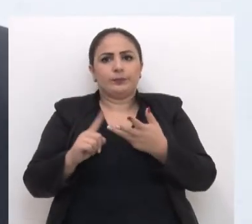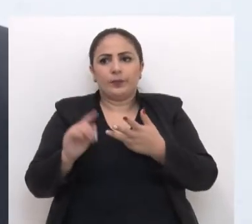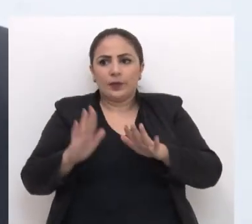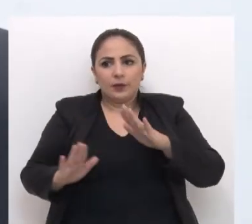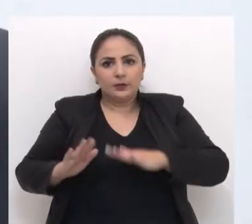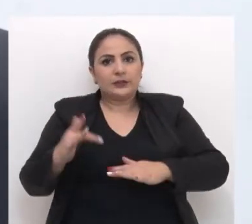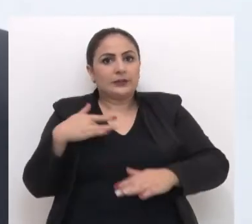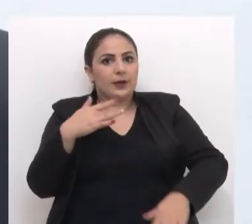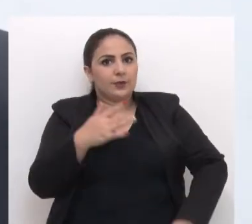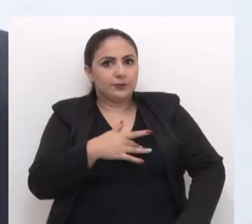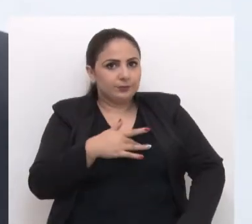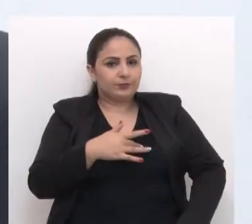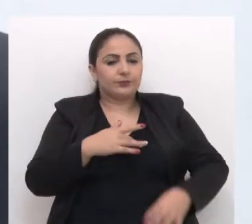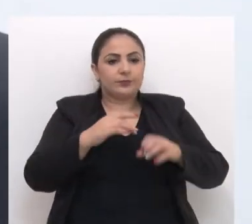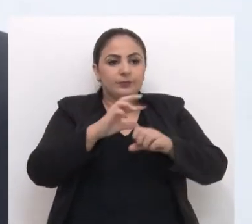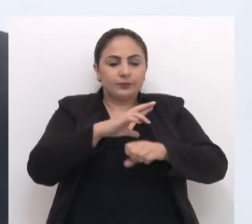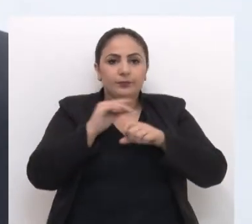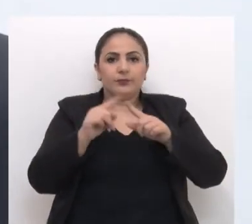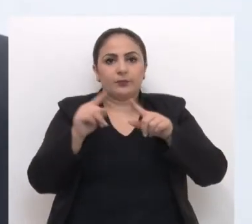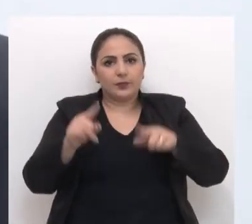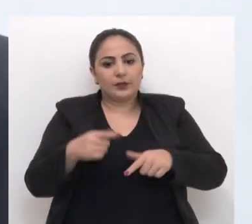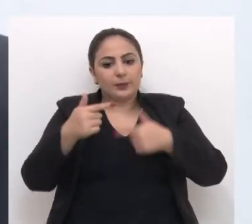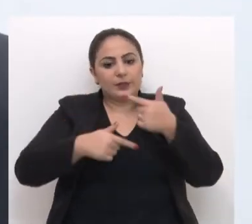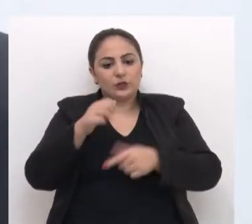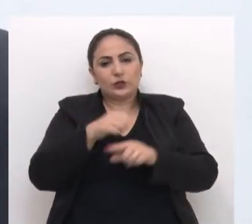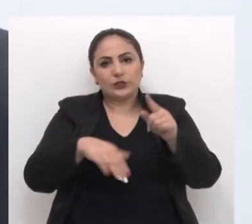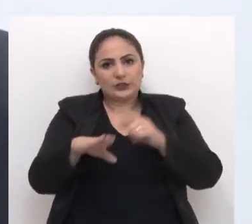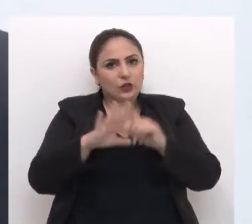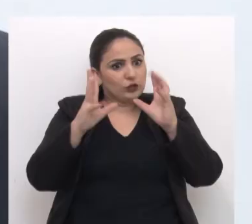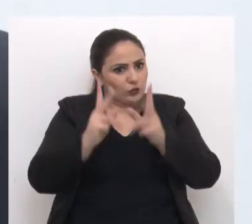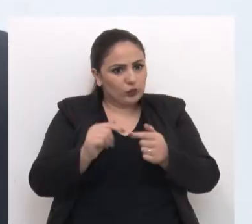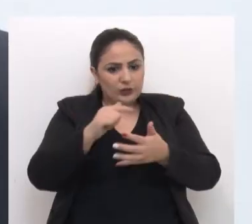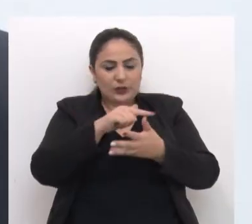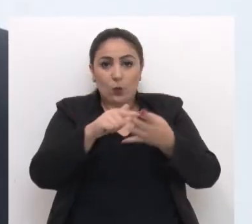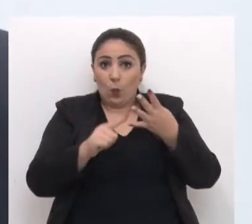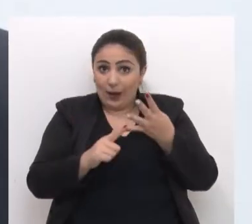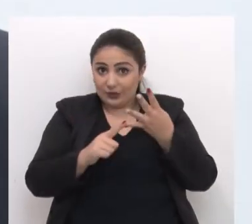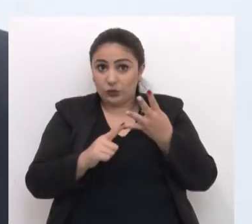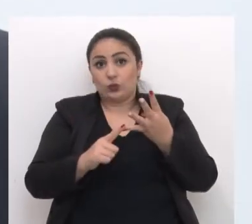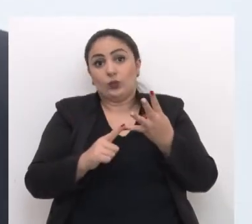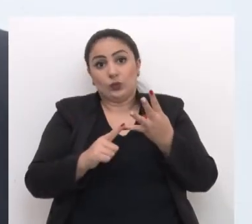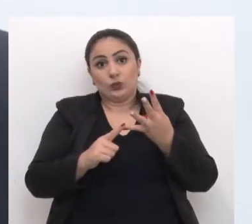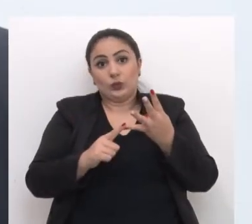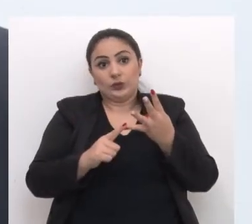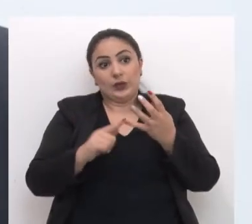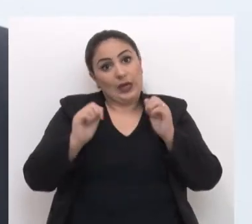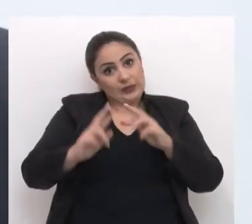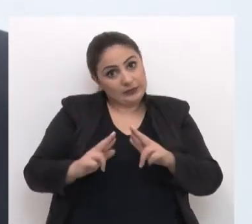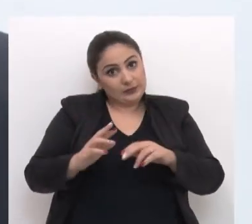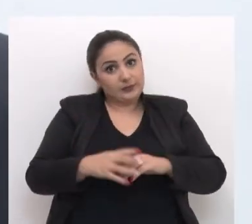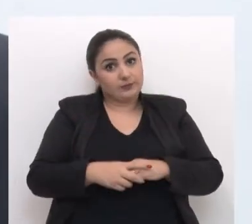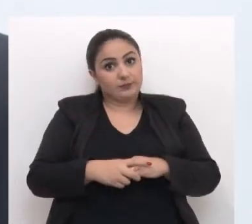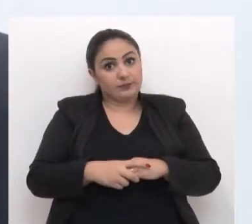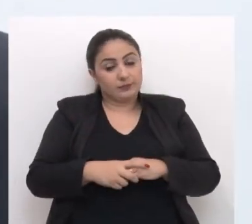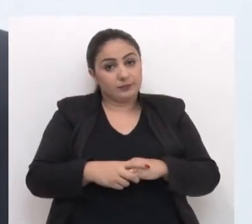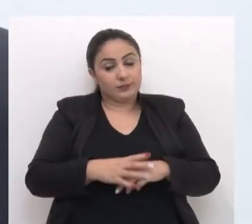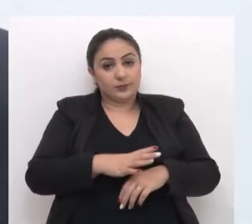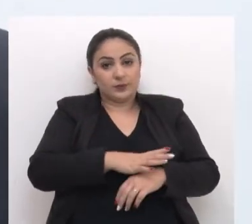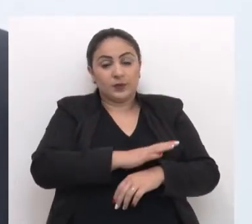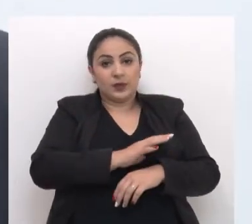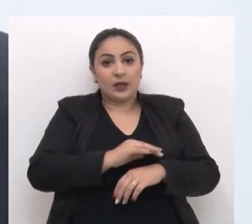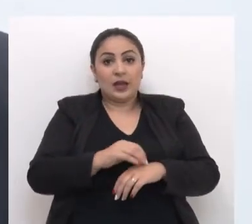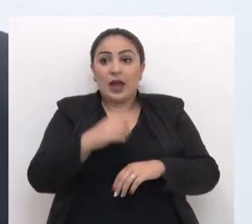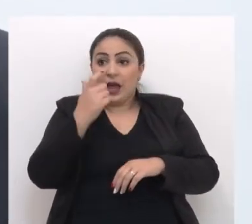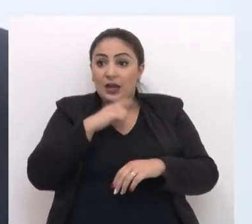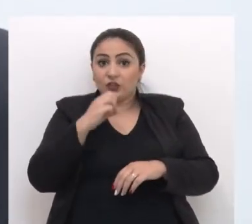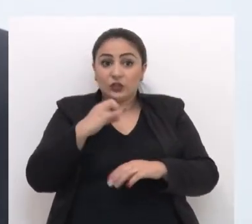saneamento, saúde, segurança pública, assistência social, de todas essas quatro áreas?